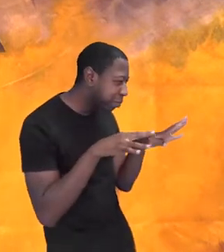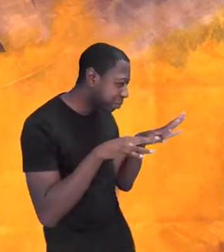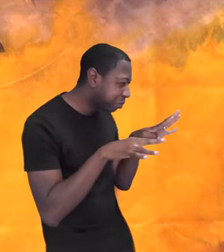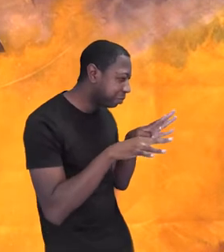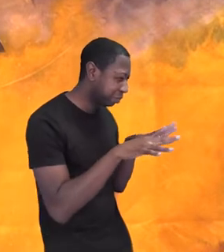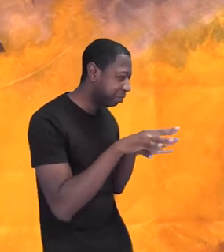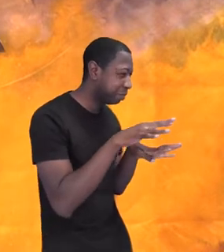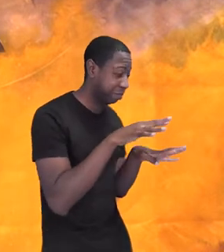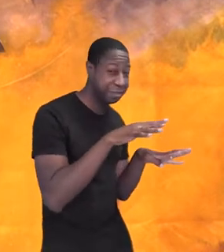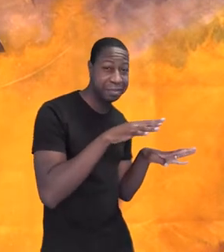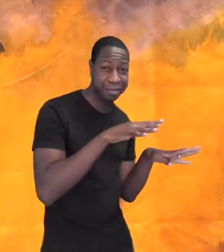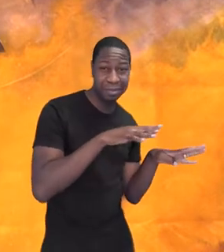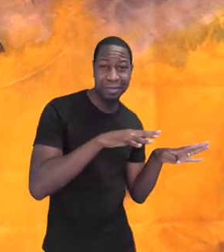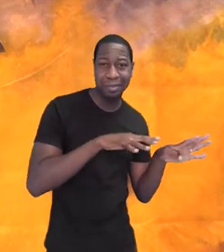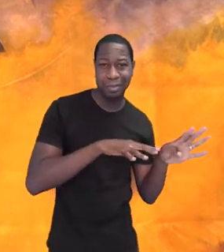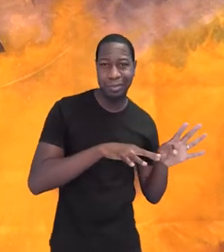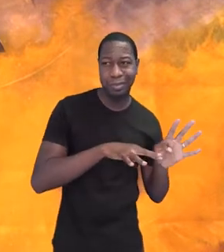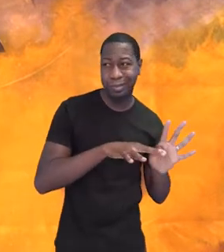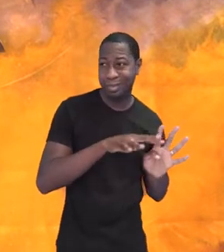Desejando,